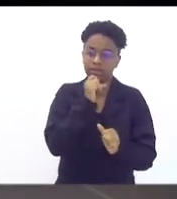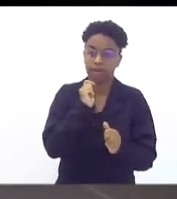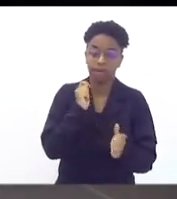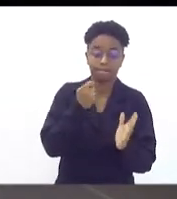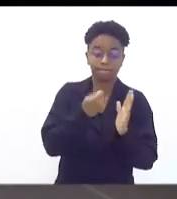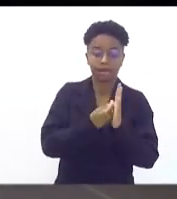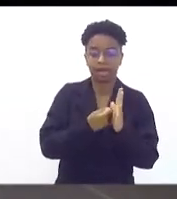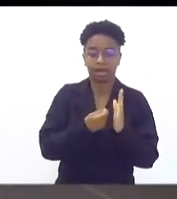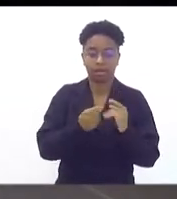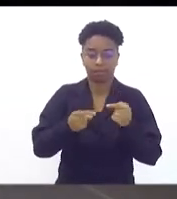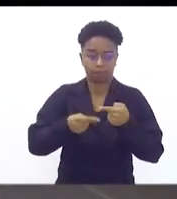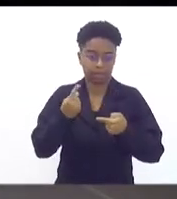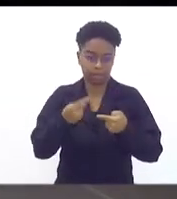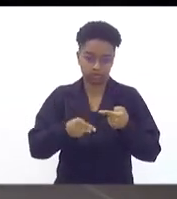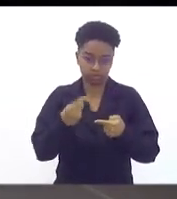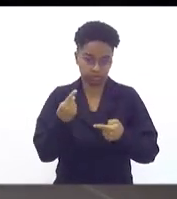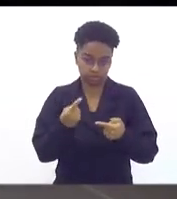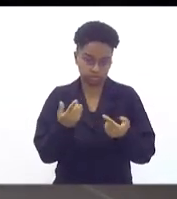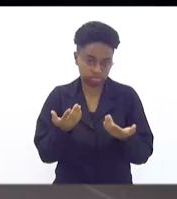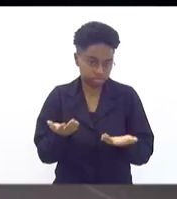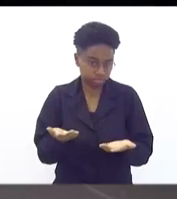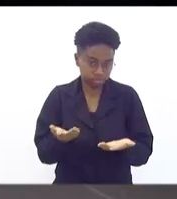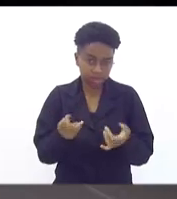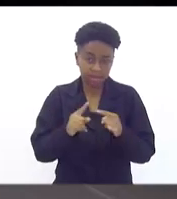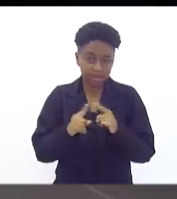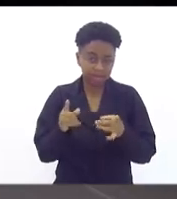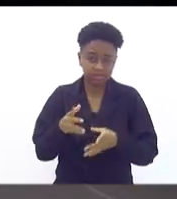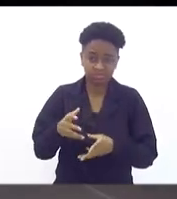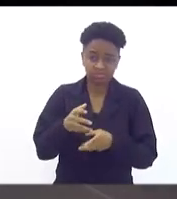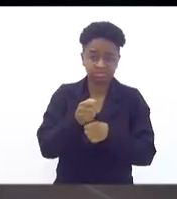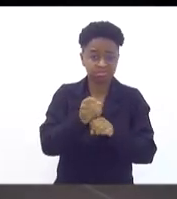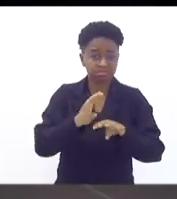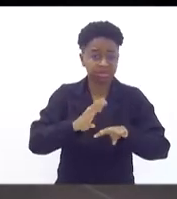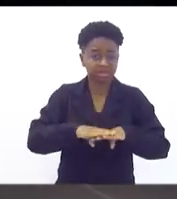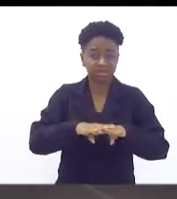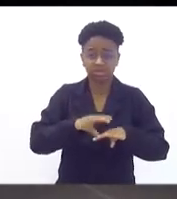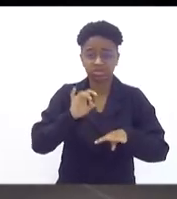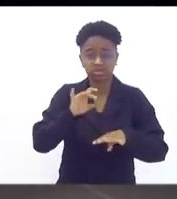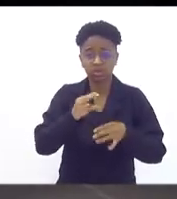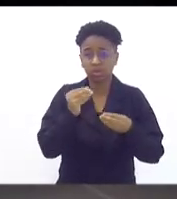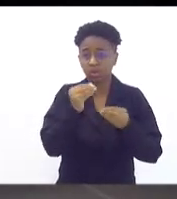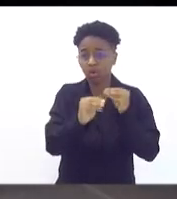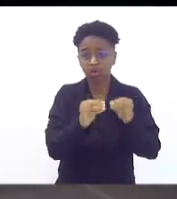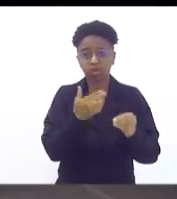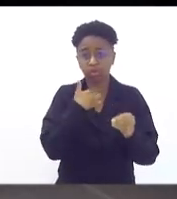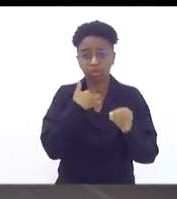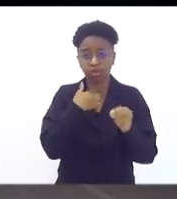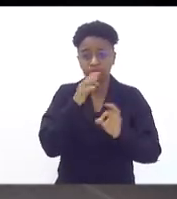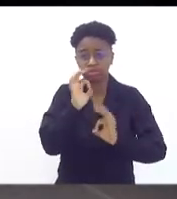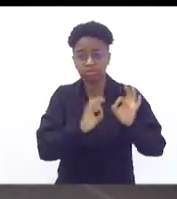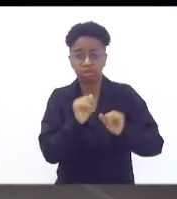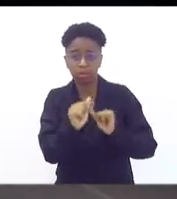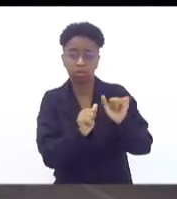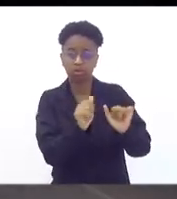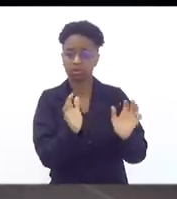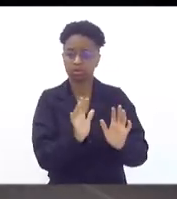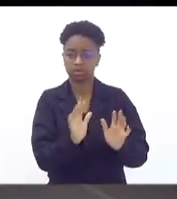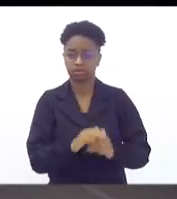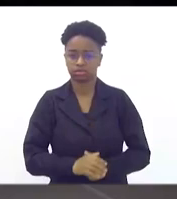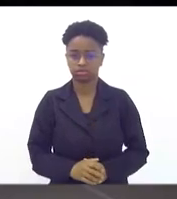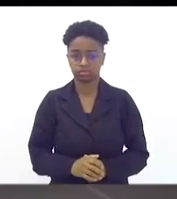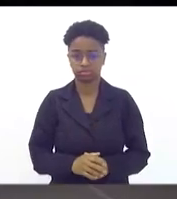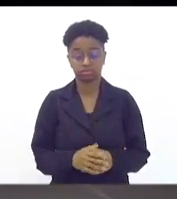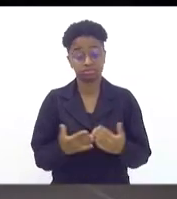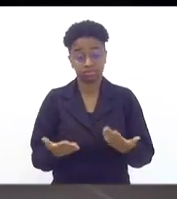tal pedágio um exemplo e aquilo ali é uma fórmula matemática que você só tem que jogar e você não pode mexer tá entendendo então